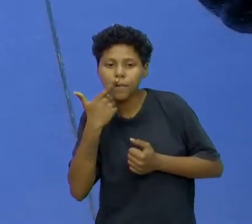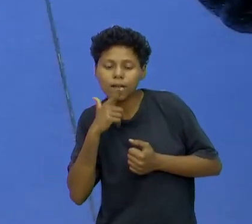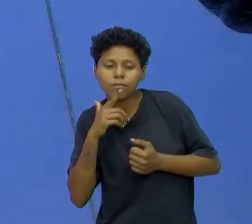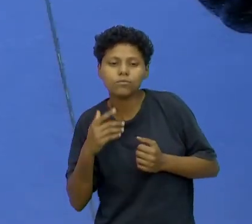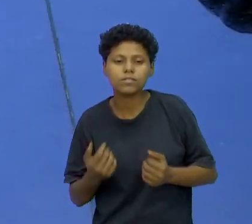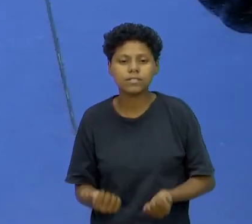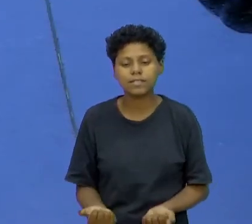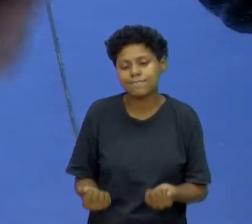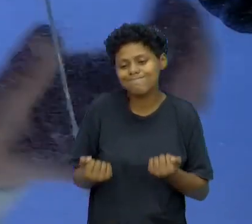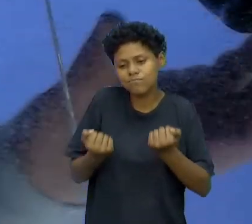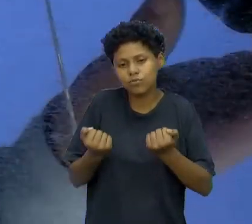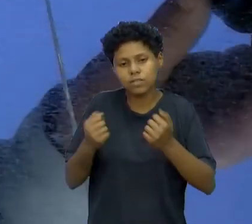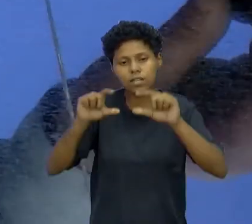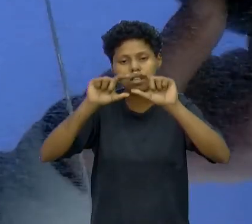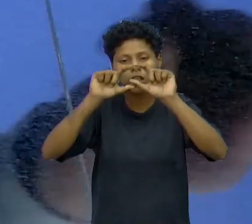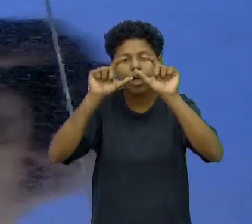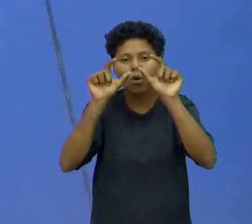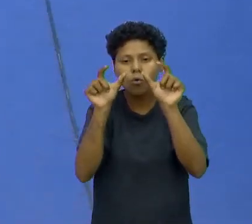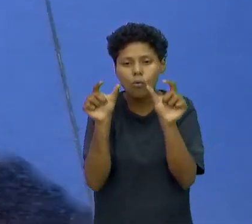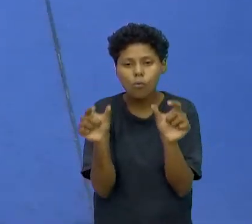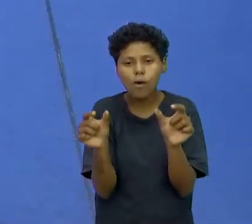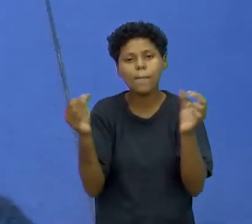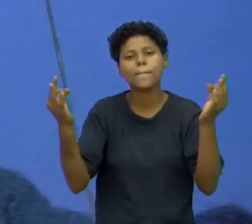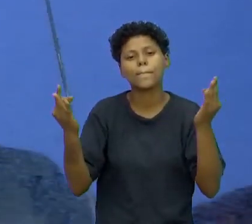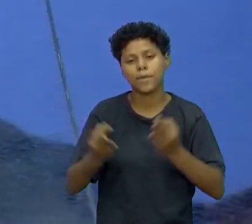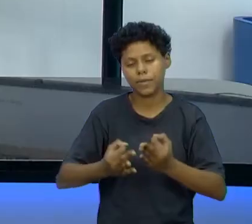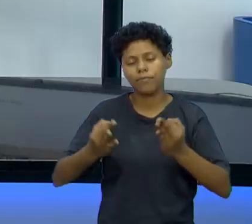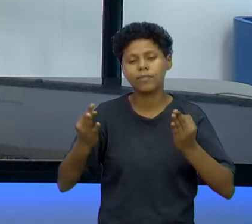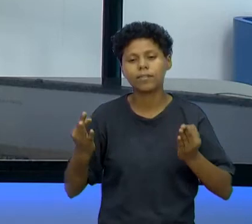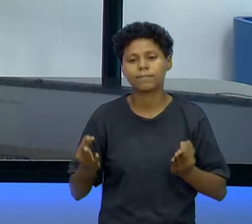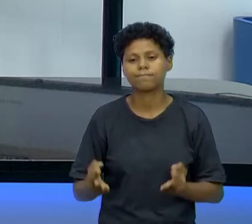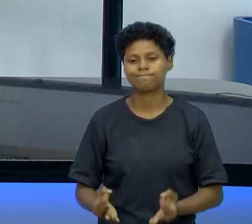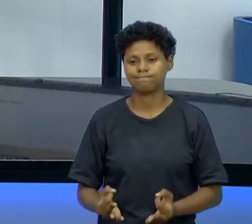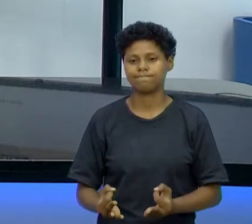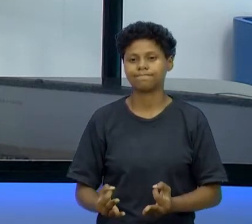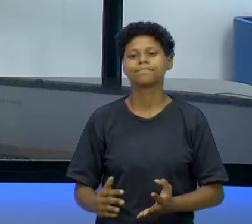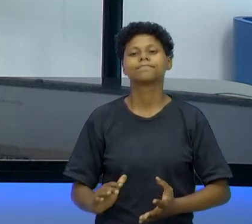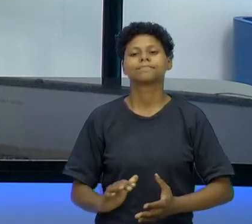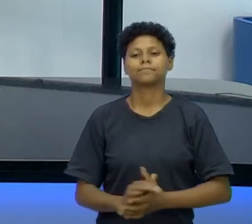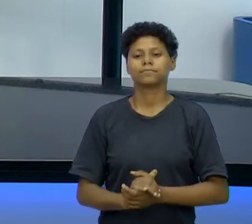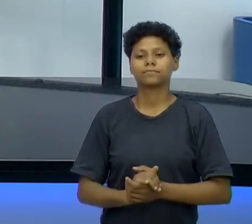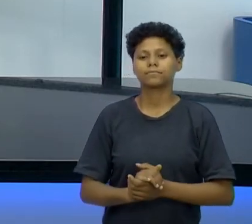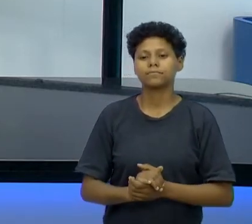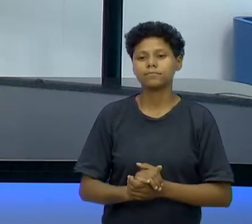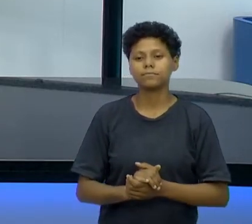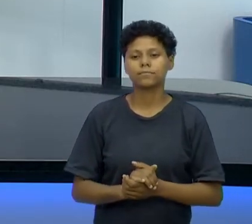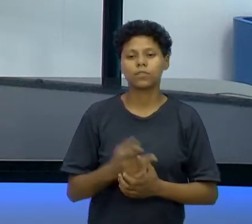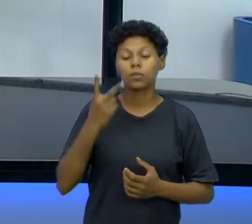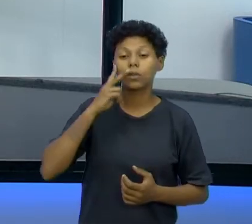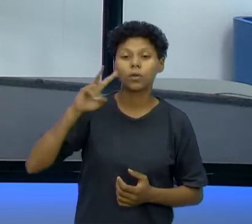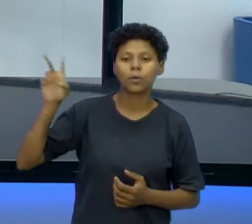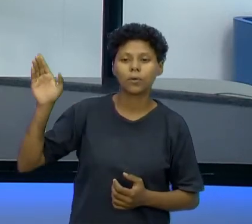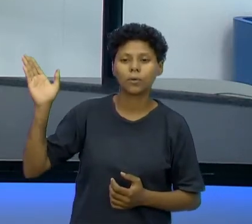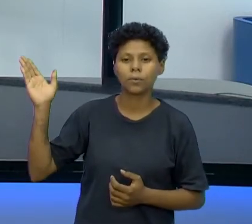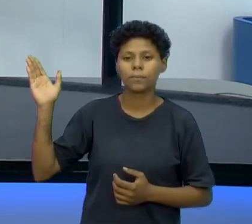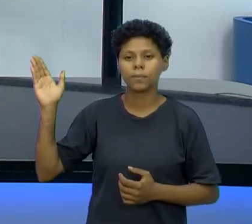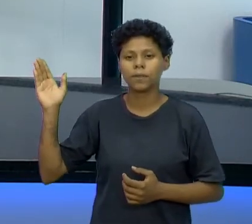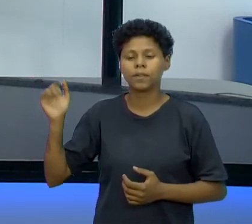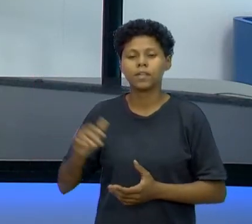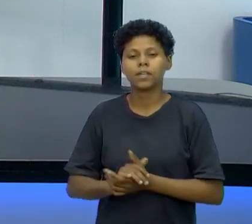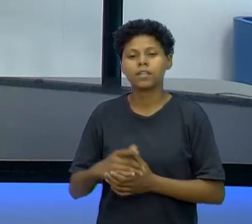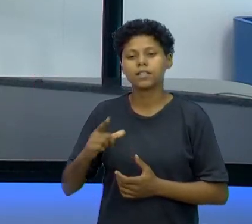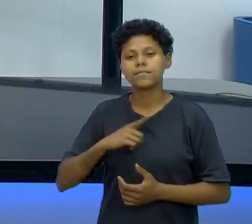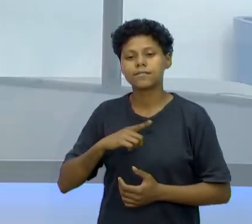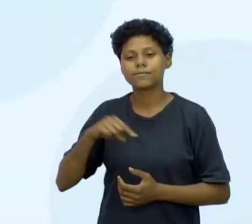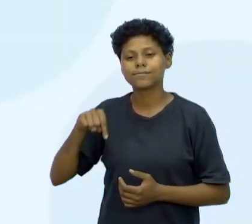arco funcionando direitinho, né? Aí eu tenho para você também aqui para uma colher de chá, ó, a gente tem aqui uma ideia